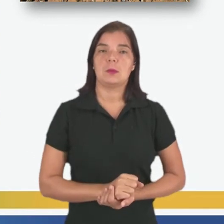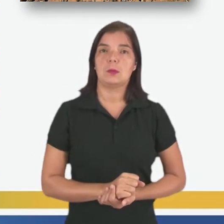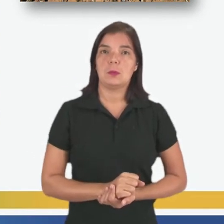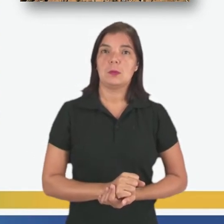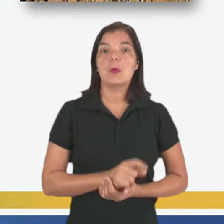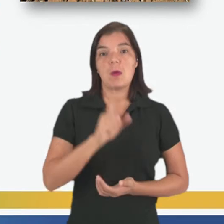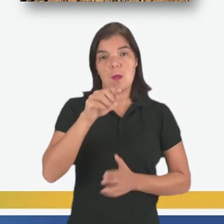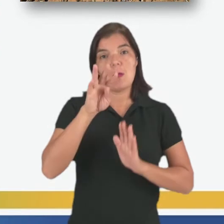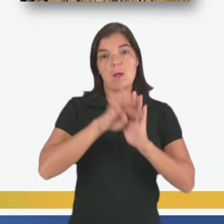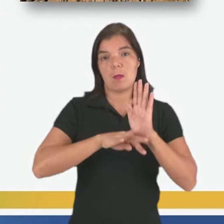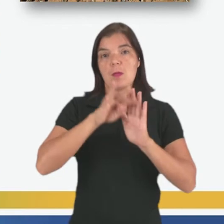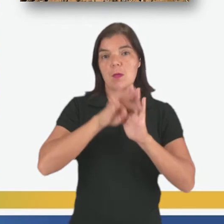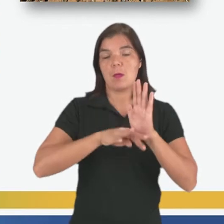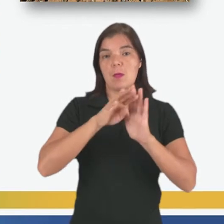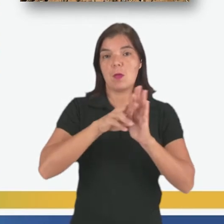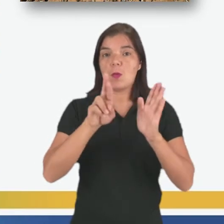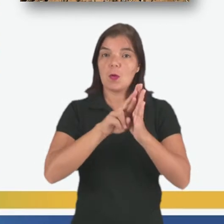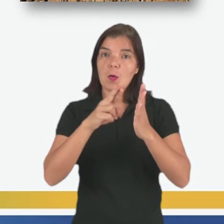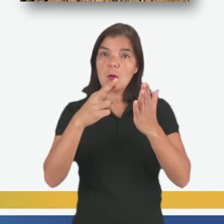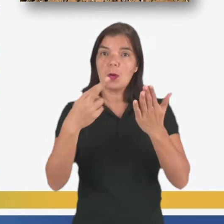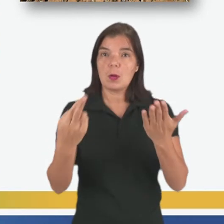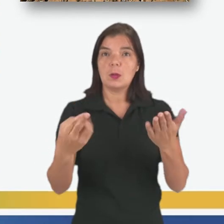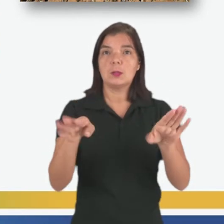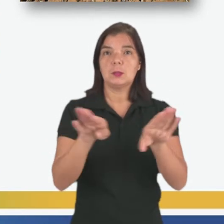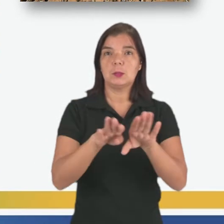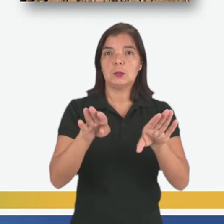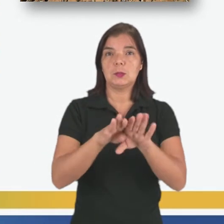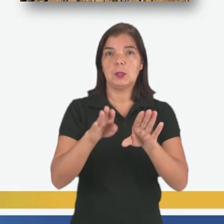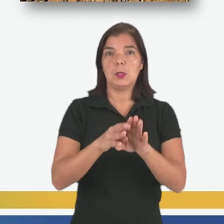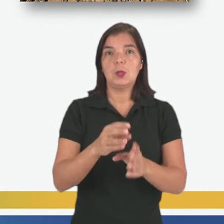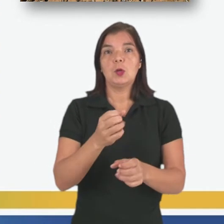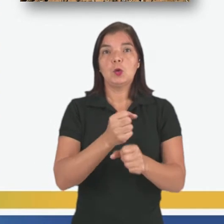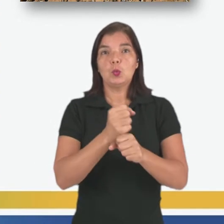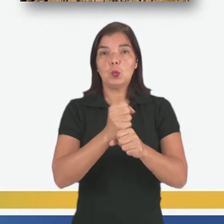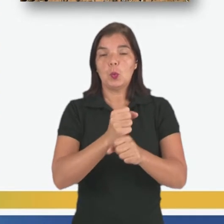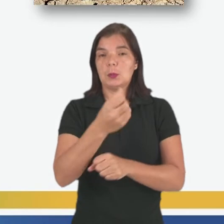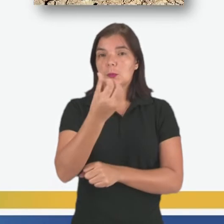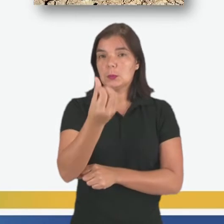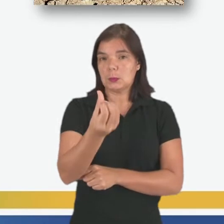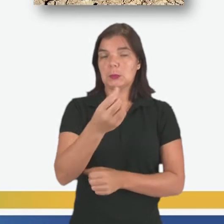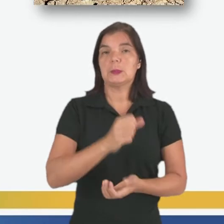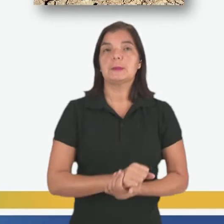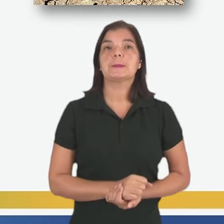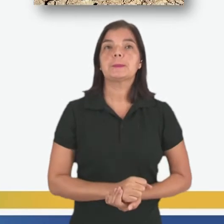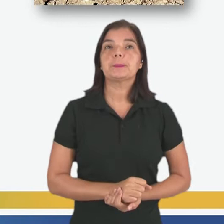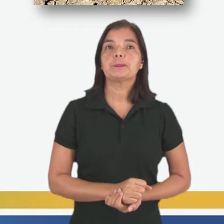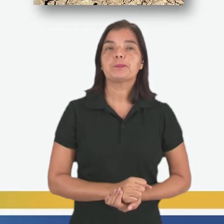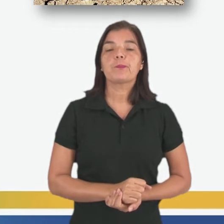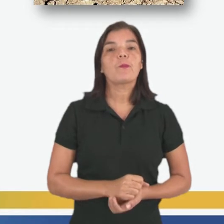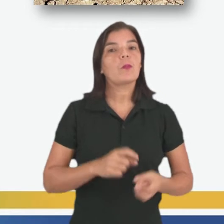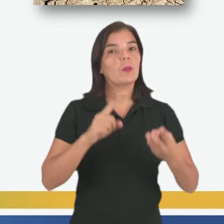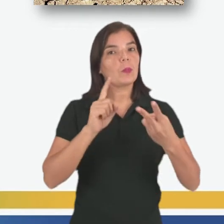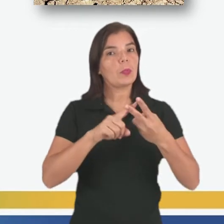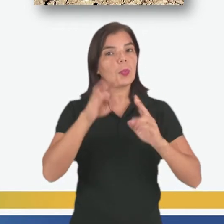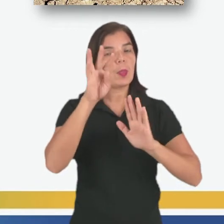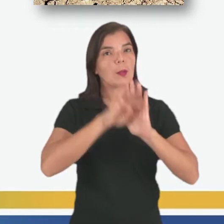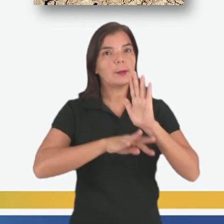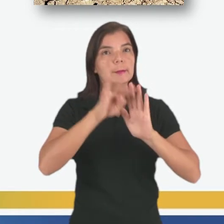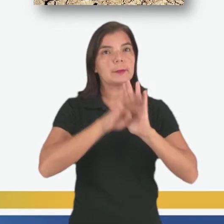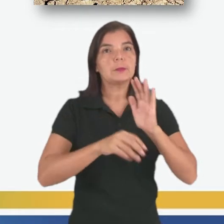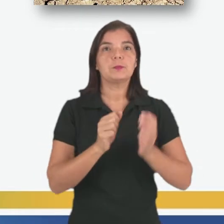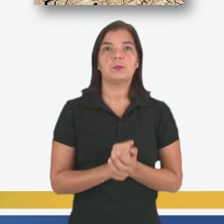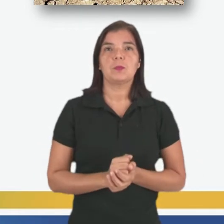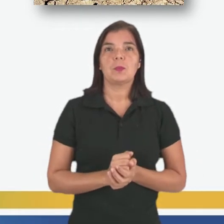1583. Esse texto aí foi tirado da revista IPEA, ano 6, edição 48. O segundo texto diz